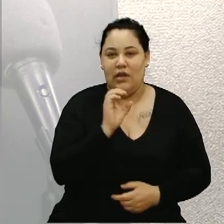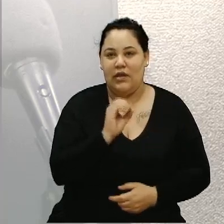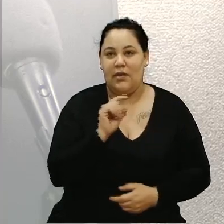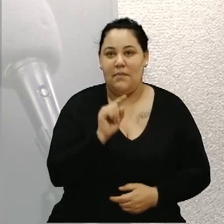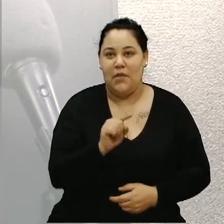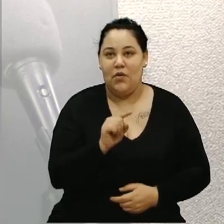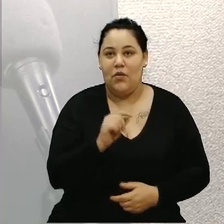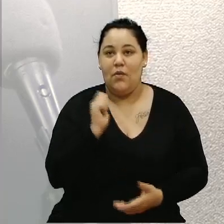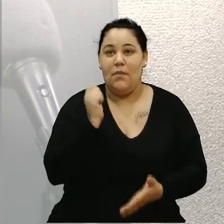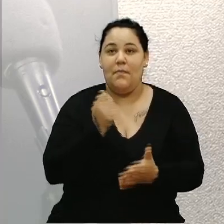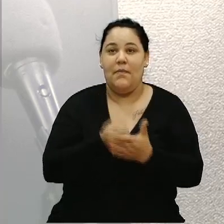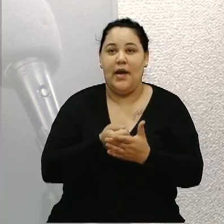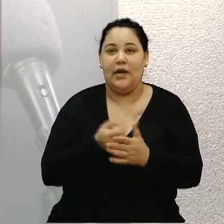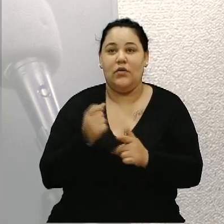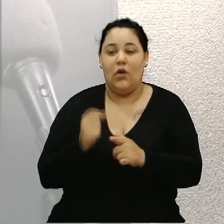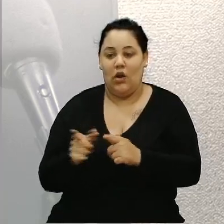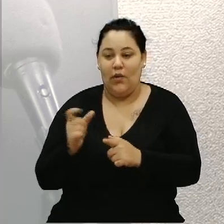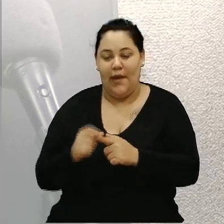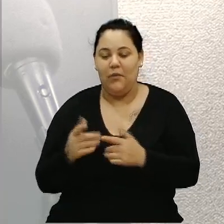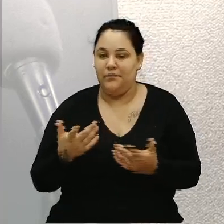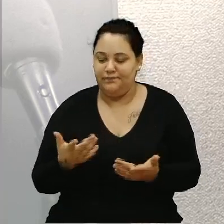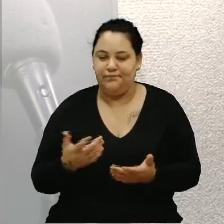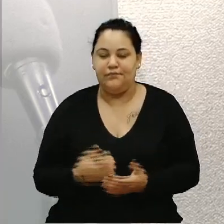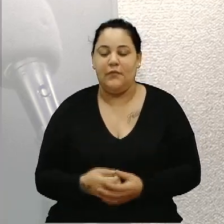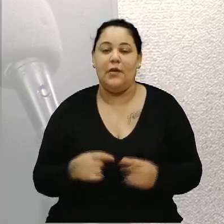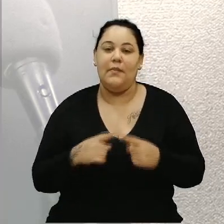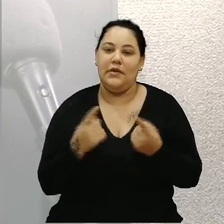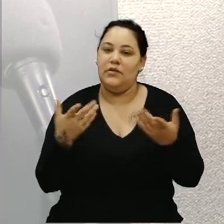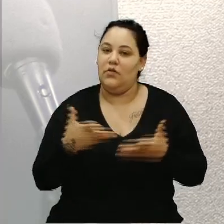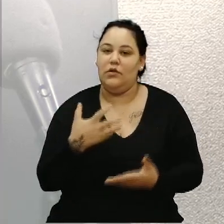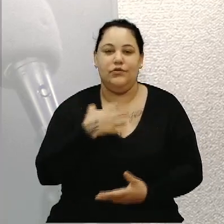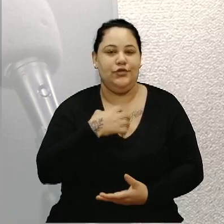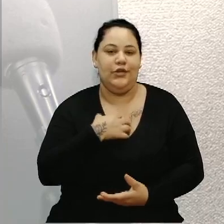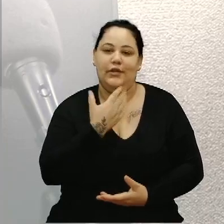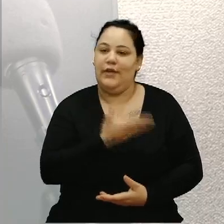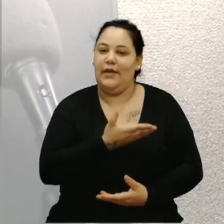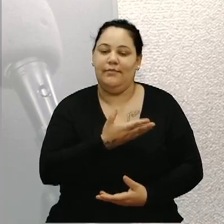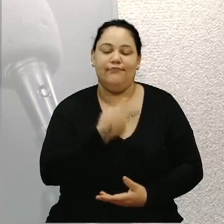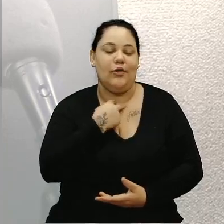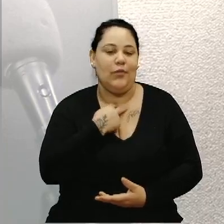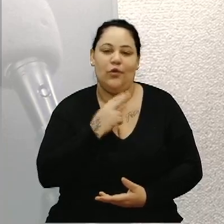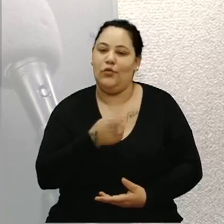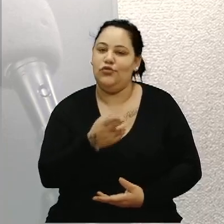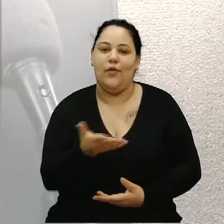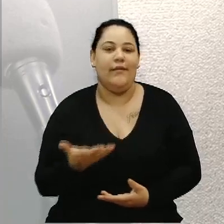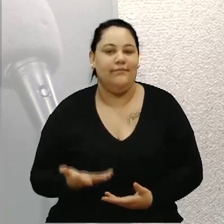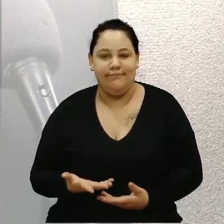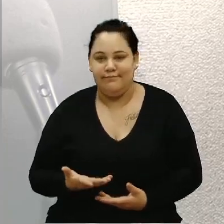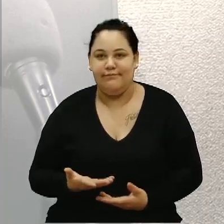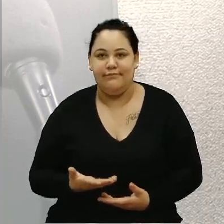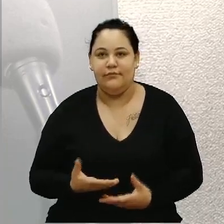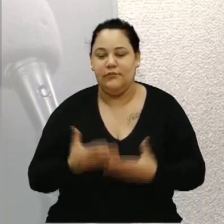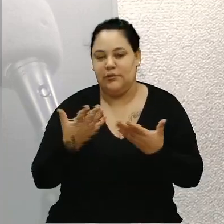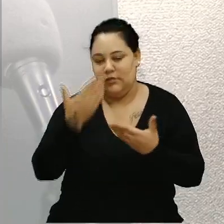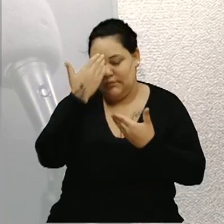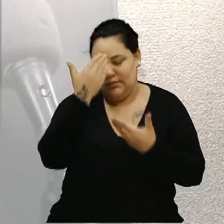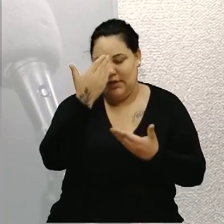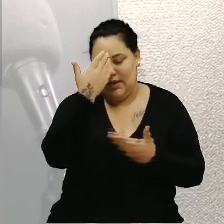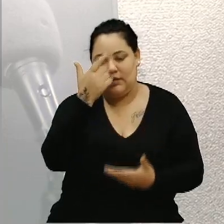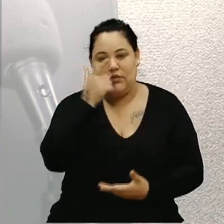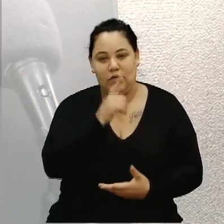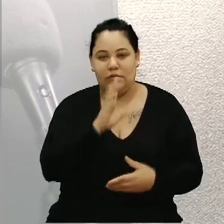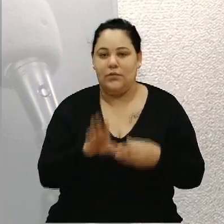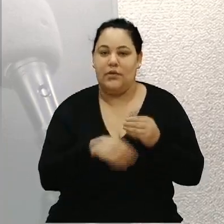aluguel. Agora, a situação como está aquela escola não dá para ficar, né? Então, muito obrigada por